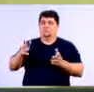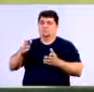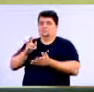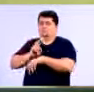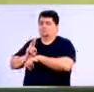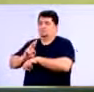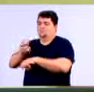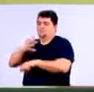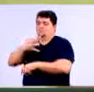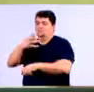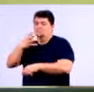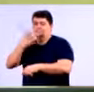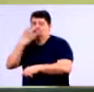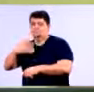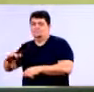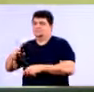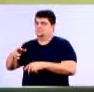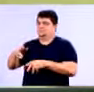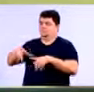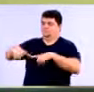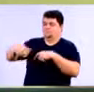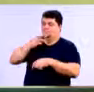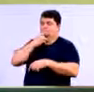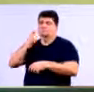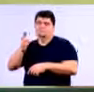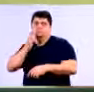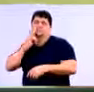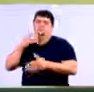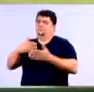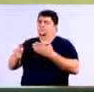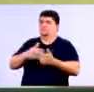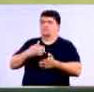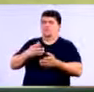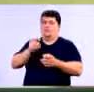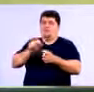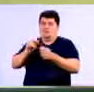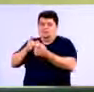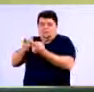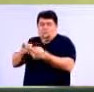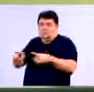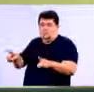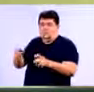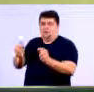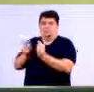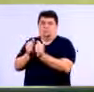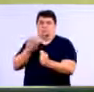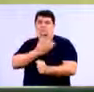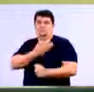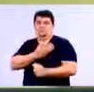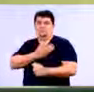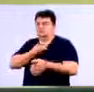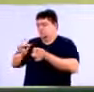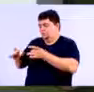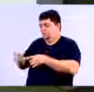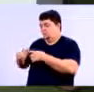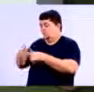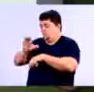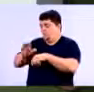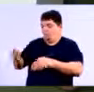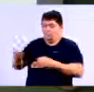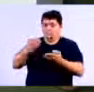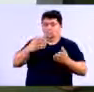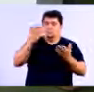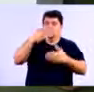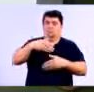alguém, trabalhar num restaurante, ou mesmo o churrasco que você poderia estar aí com seus amigos. E assim, pessoal, o que ela falou